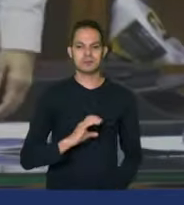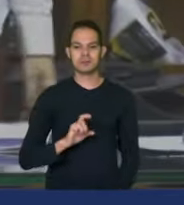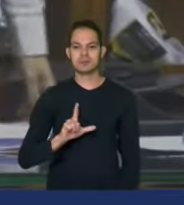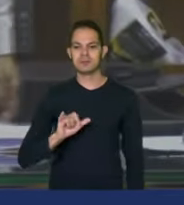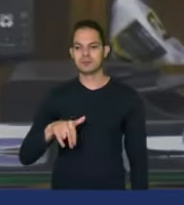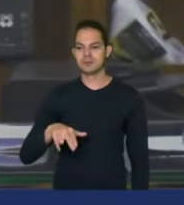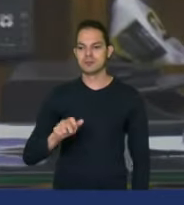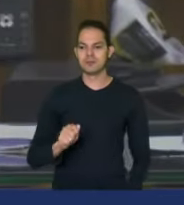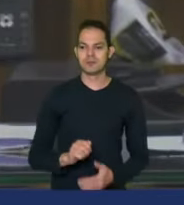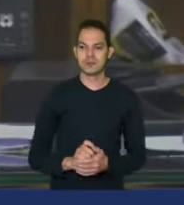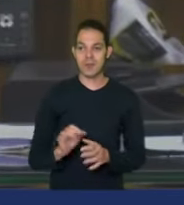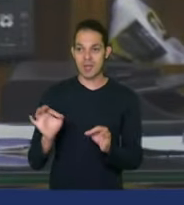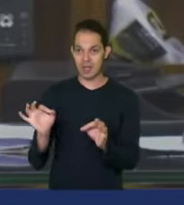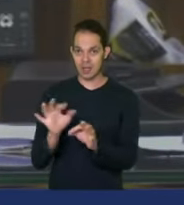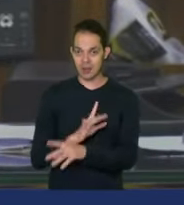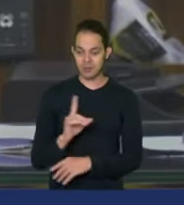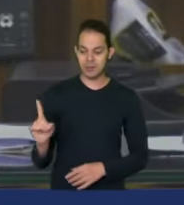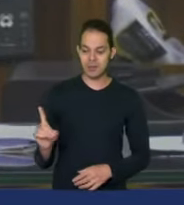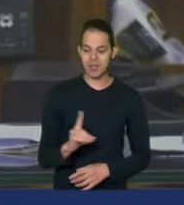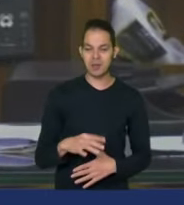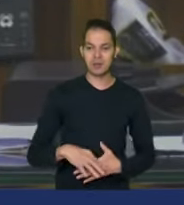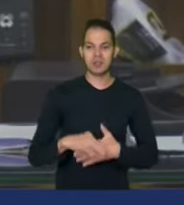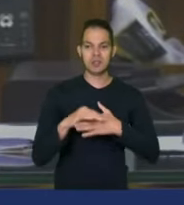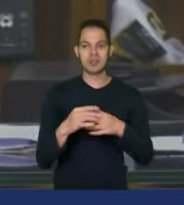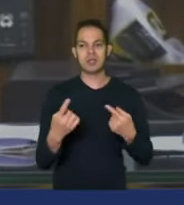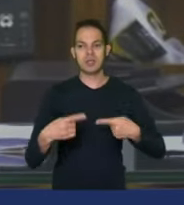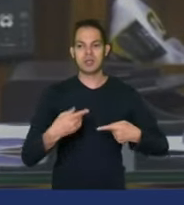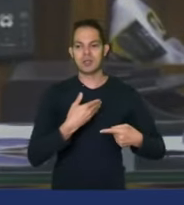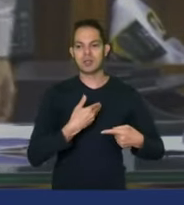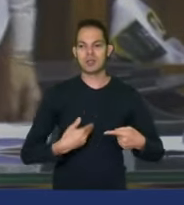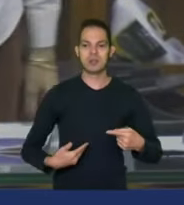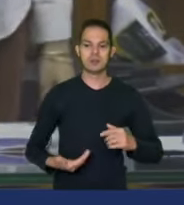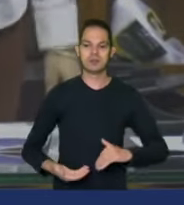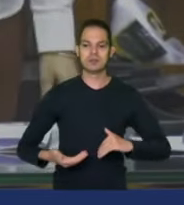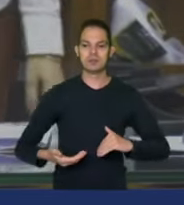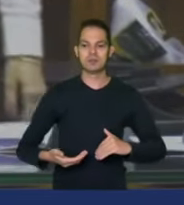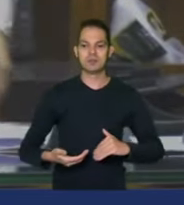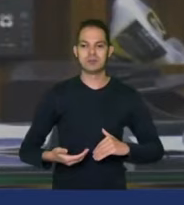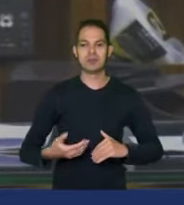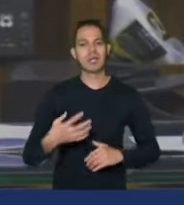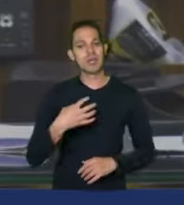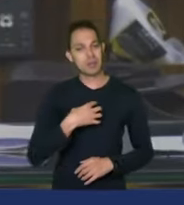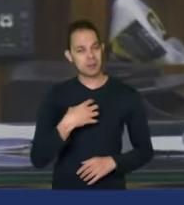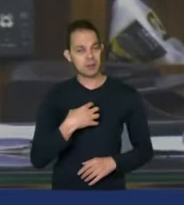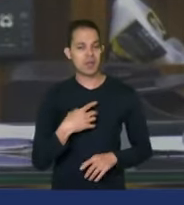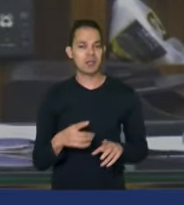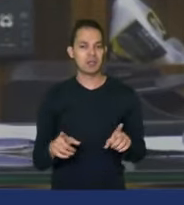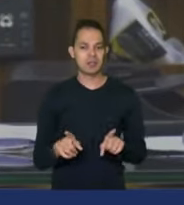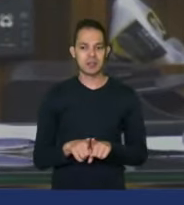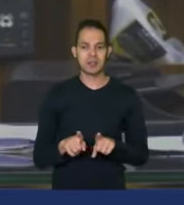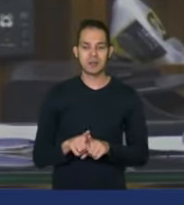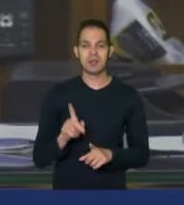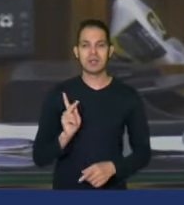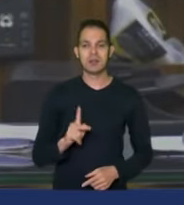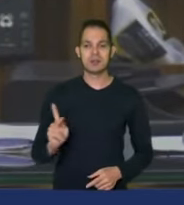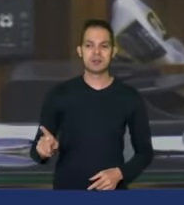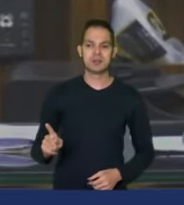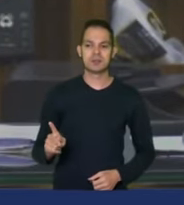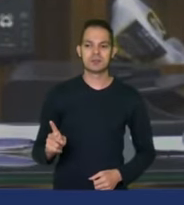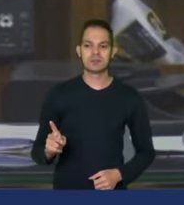também o líder da oposição no Congresso, o querido amigo baiano, professor